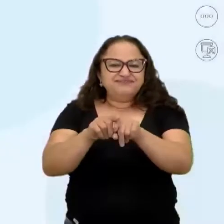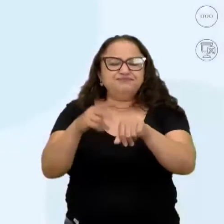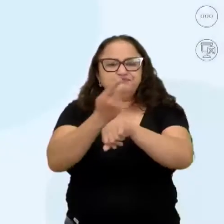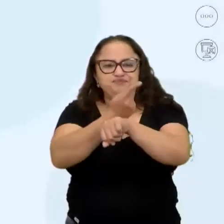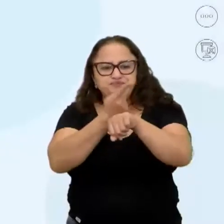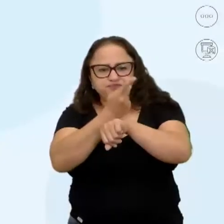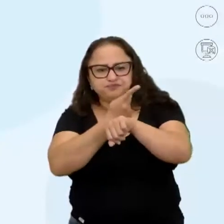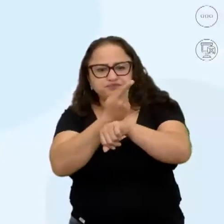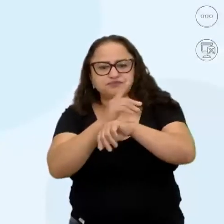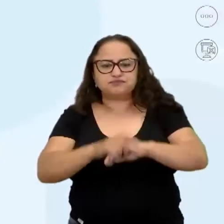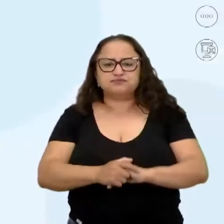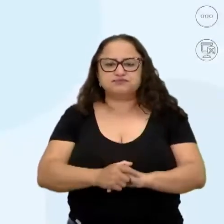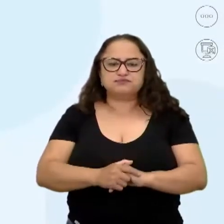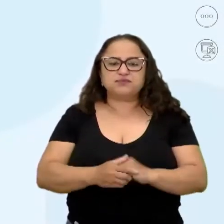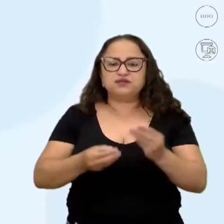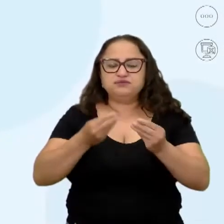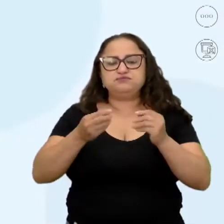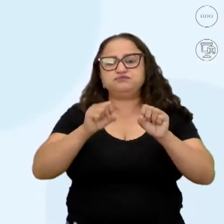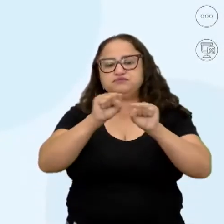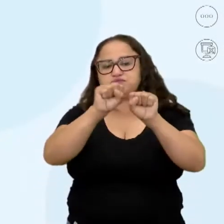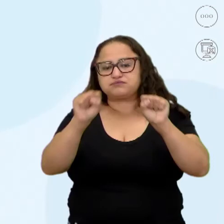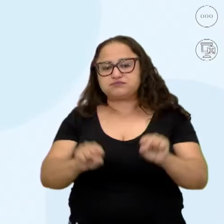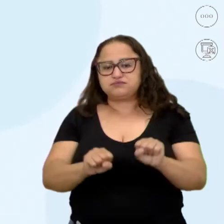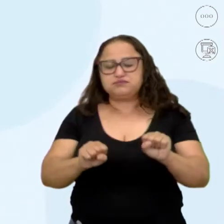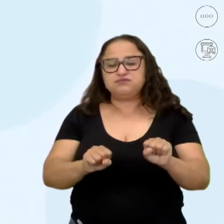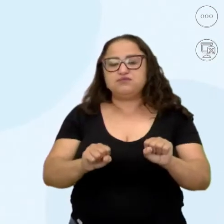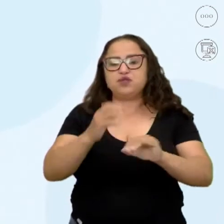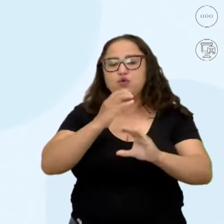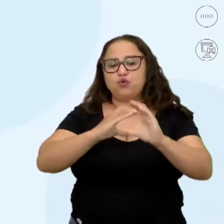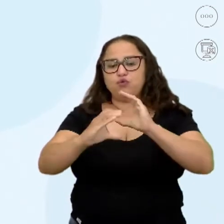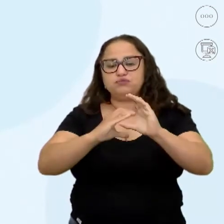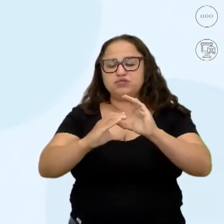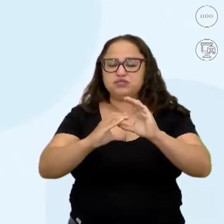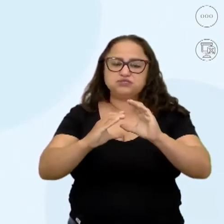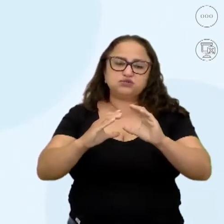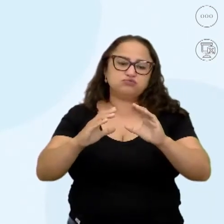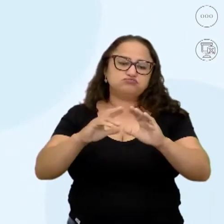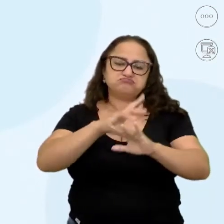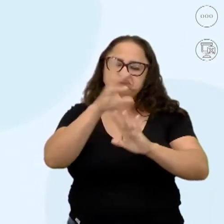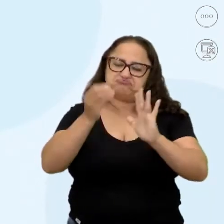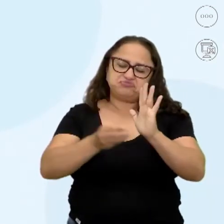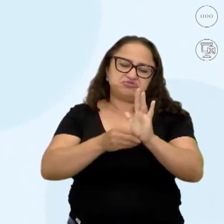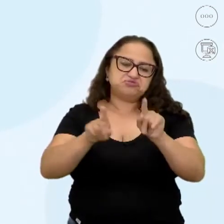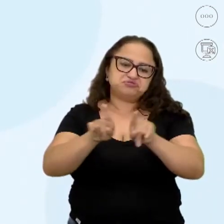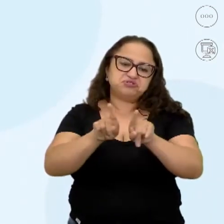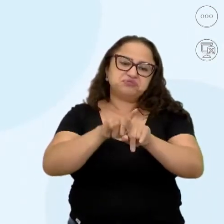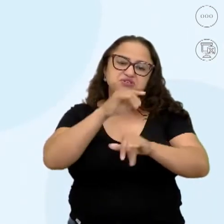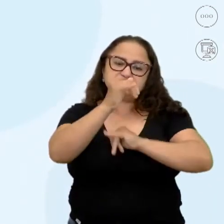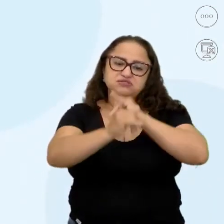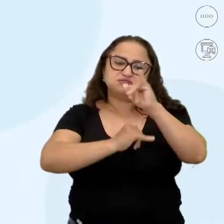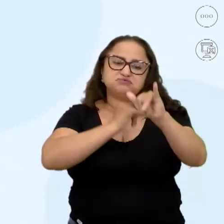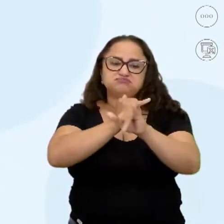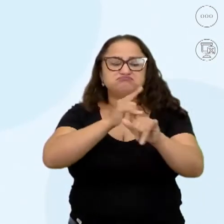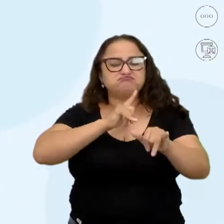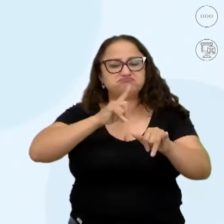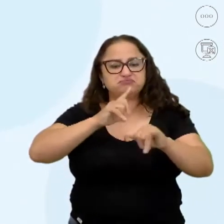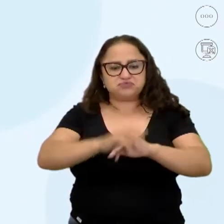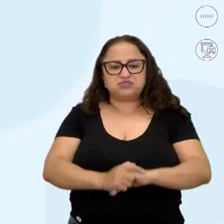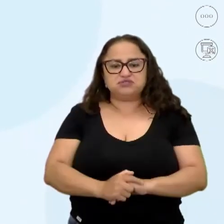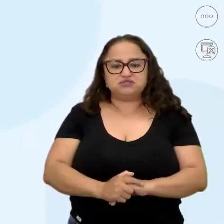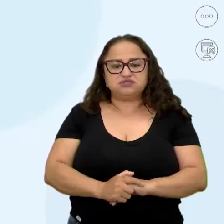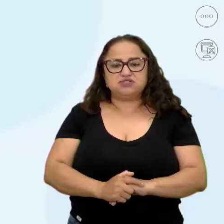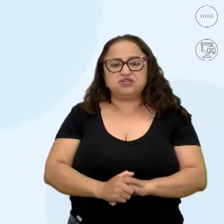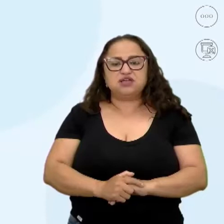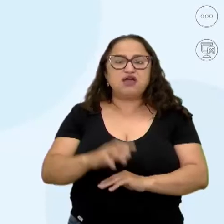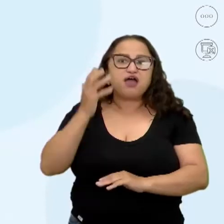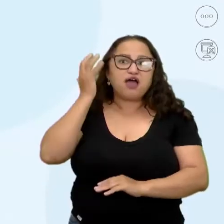para monitoramento aí do sistema, né? Comunicação em geral, né? Navegação também é muito usado, a parte de navegação, sinais